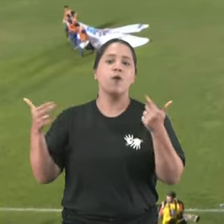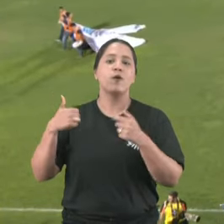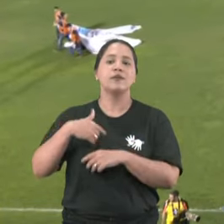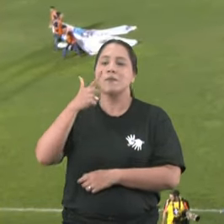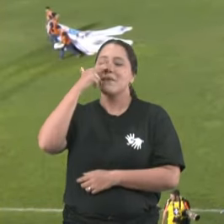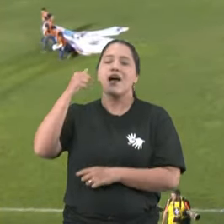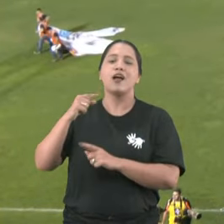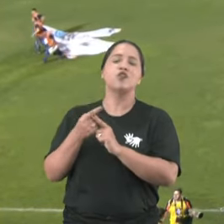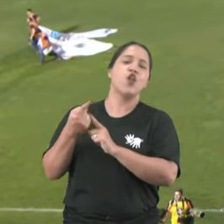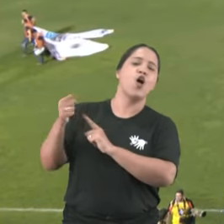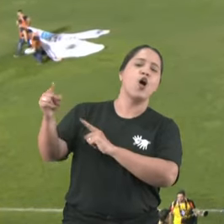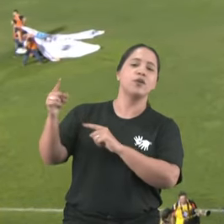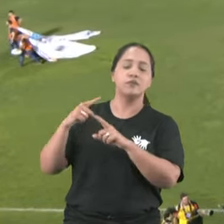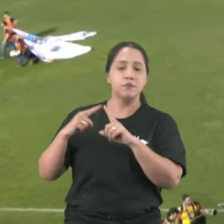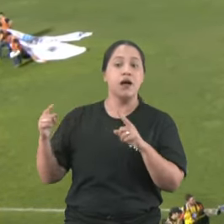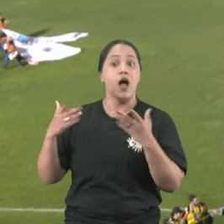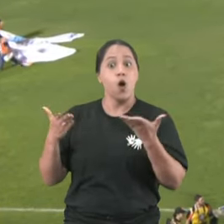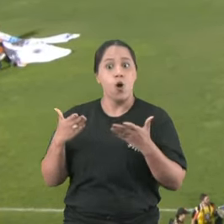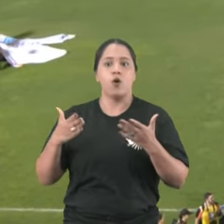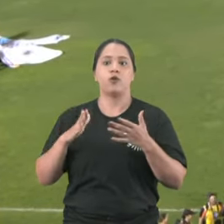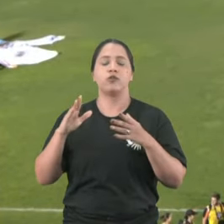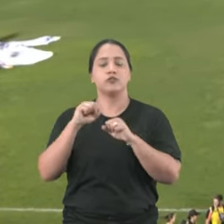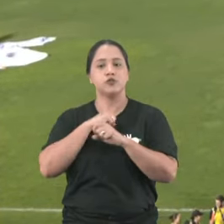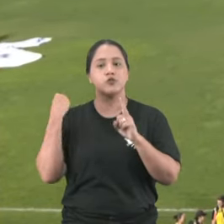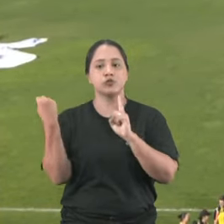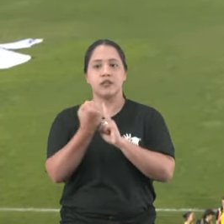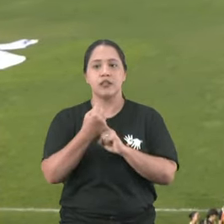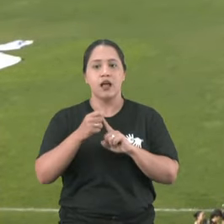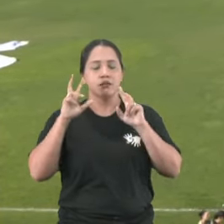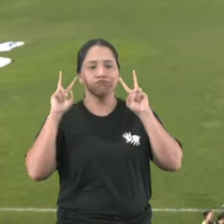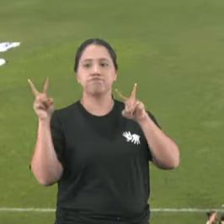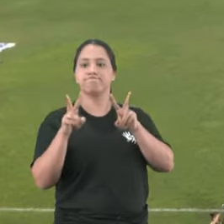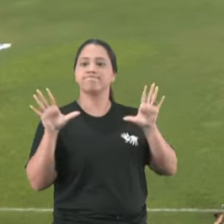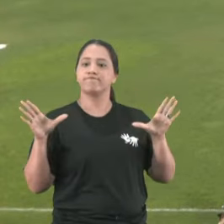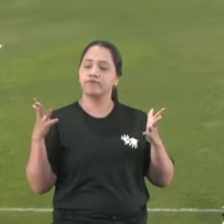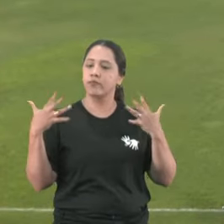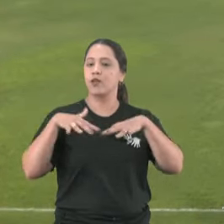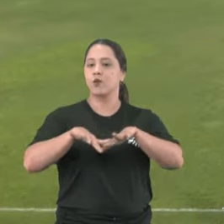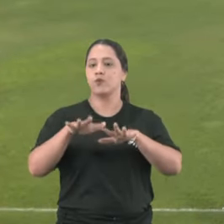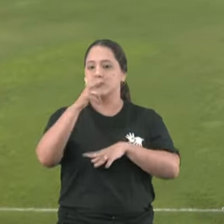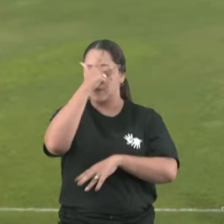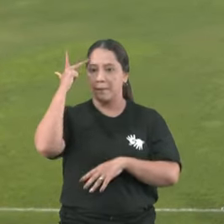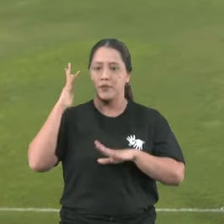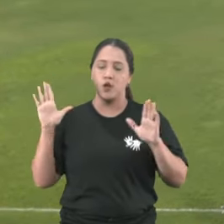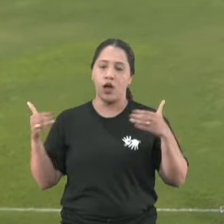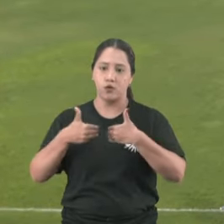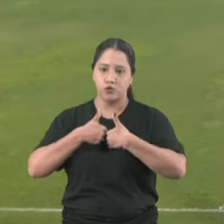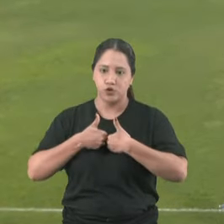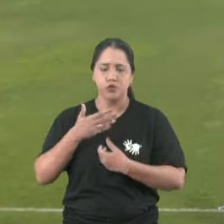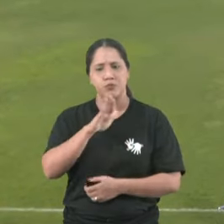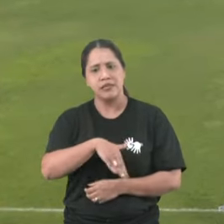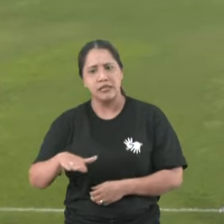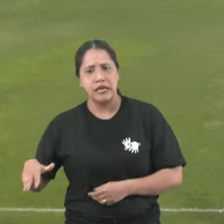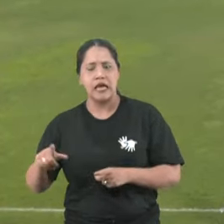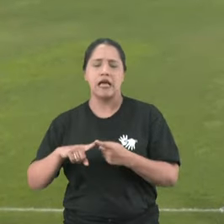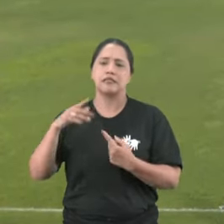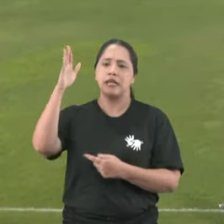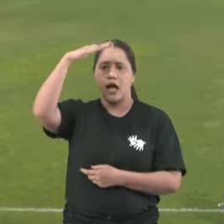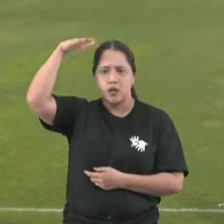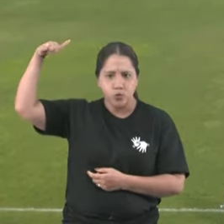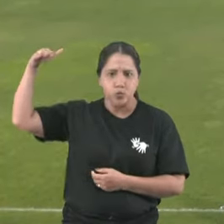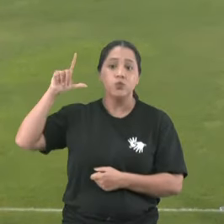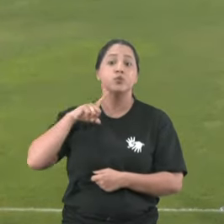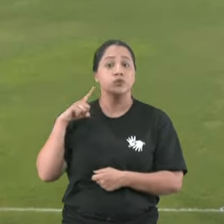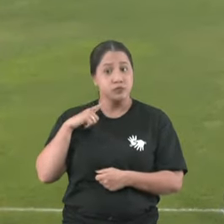distante, mas que felizmente a sociedade atentou para a inclusão também da pessoa com autismo, seja criança, seja adulto. Tem